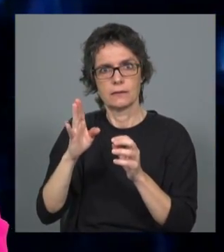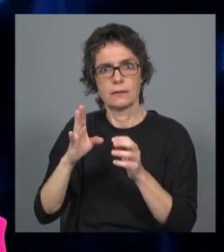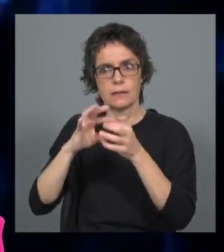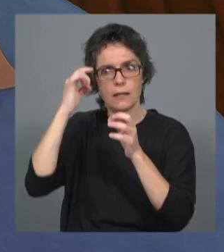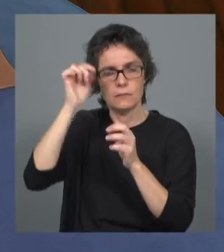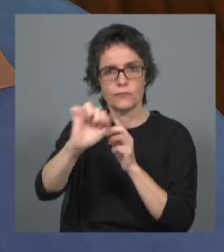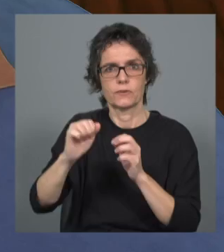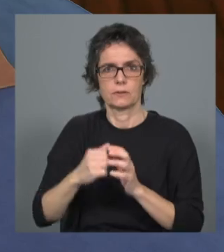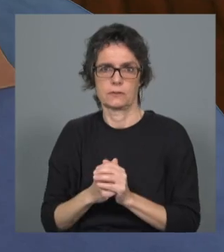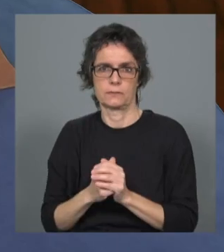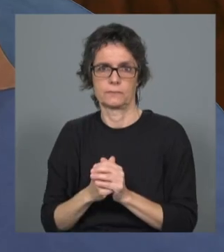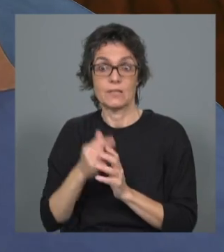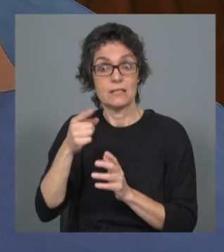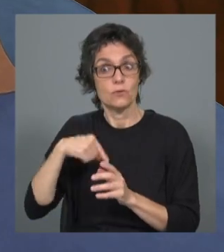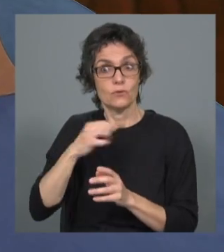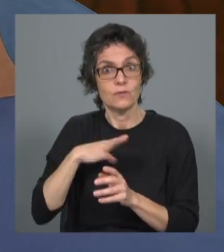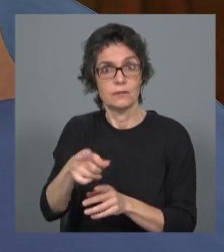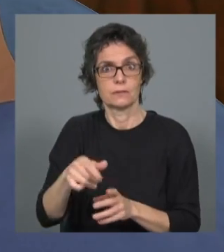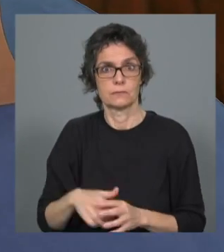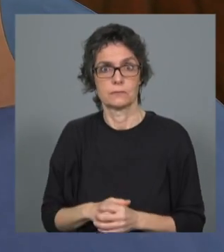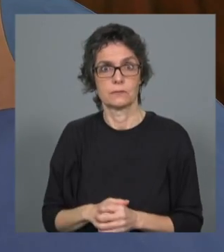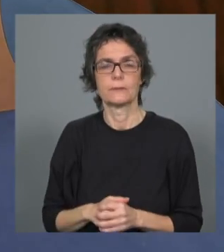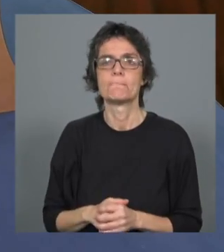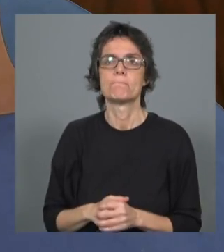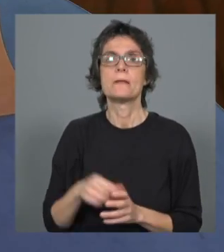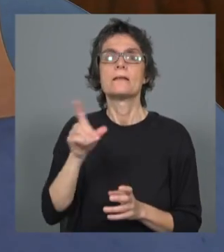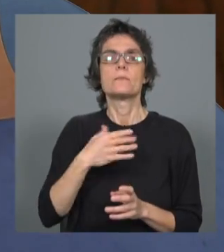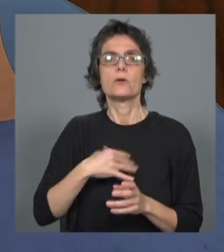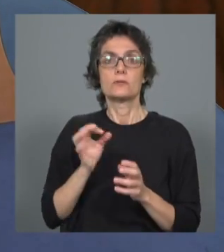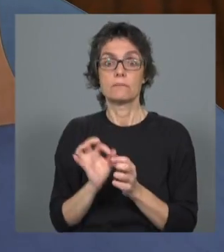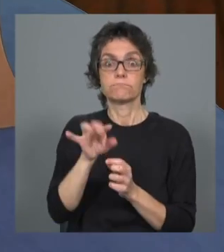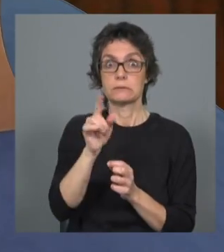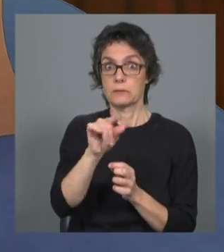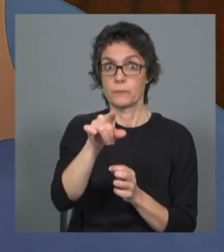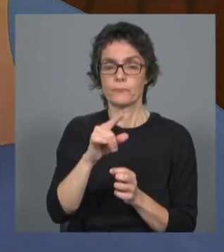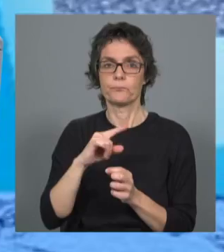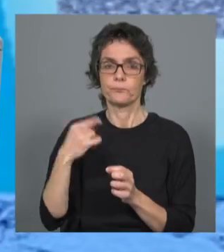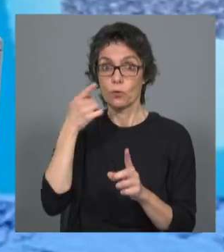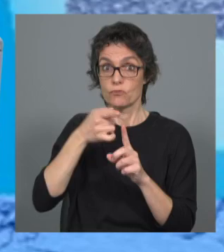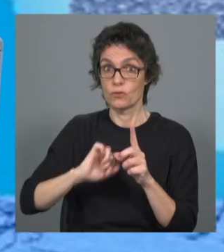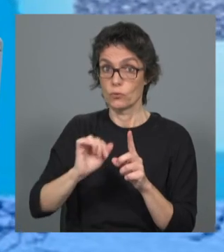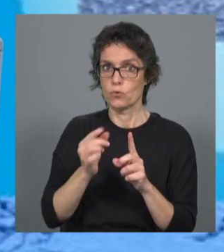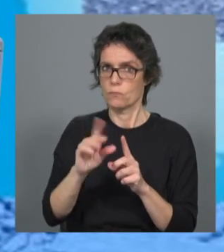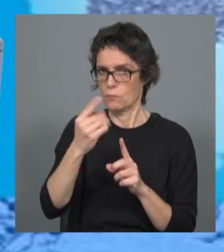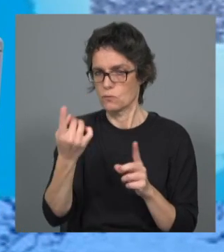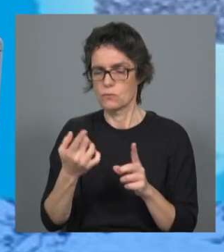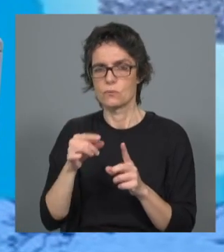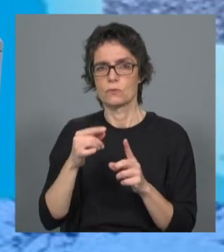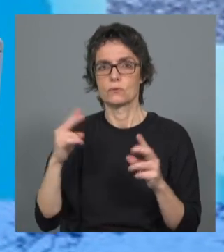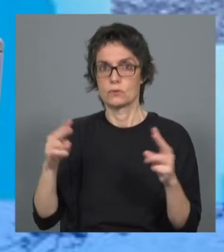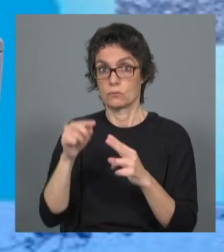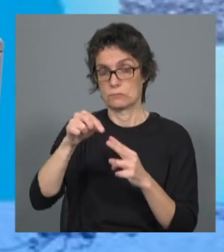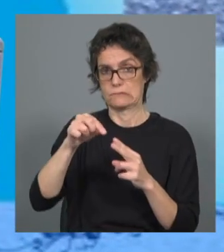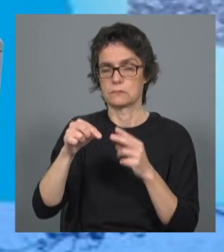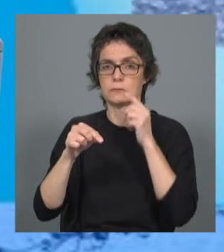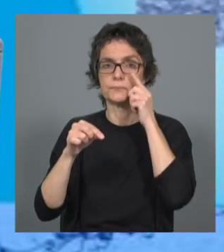já agora, complemento esta ideia, porque parece-me bastante importante. Uma das nossas intenções para este encontro, portanto,